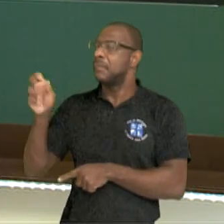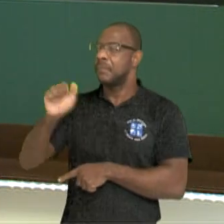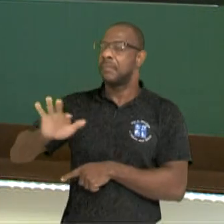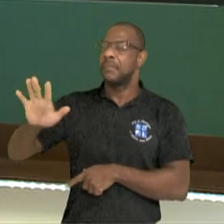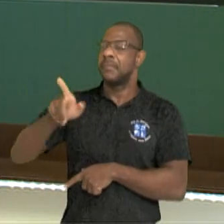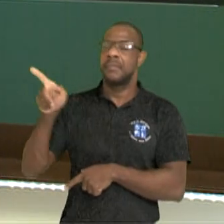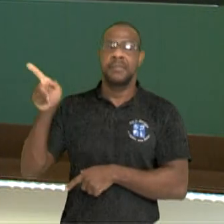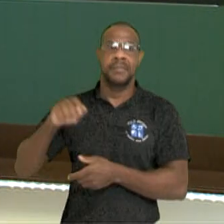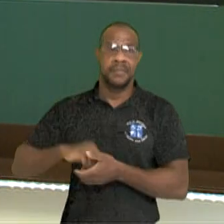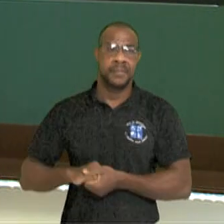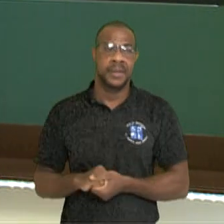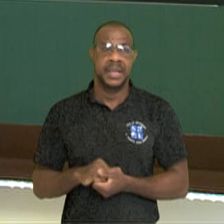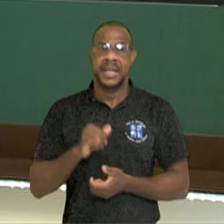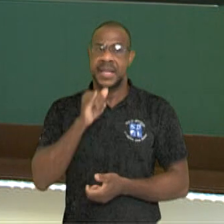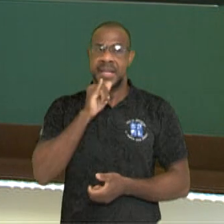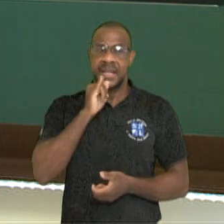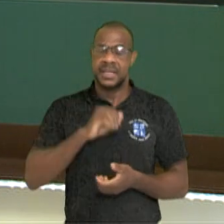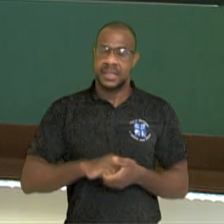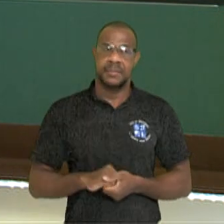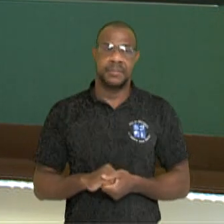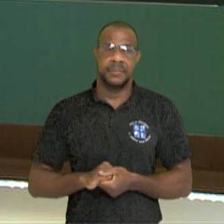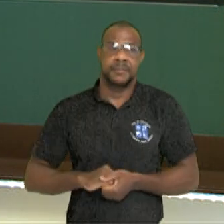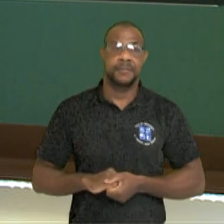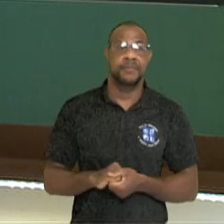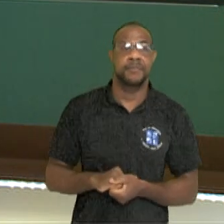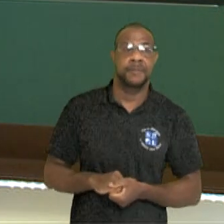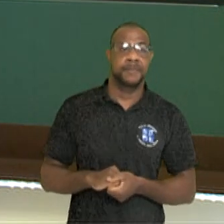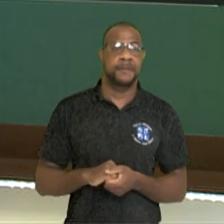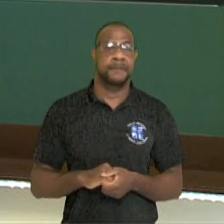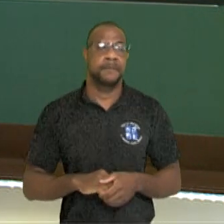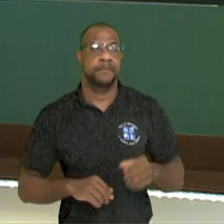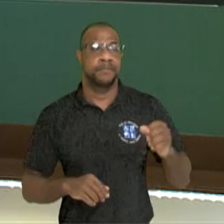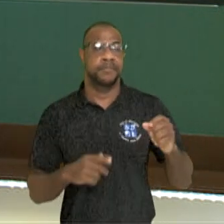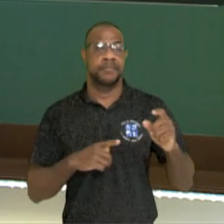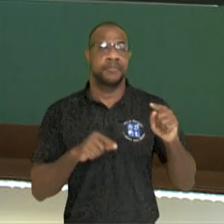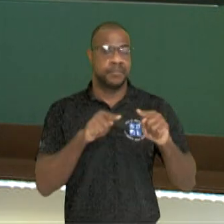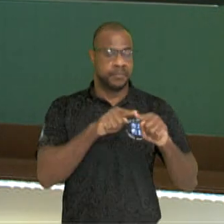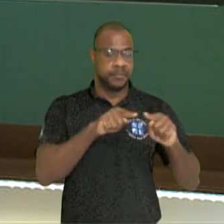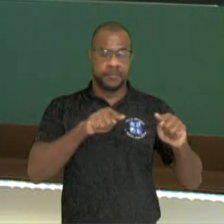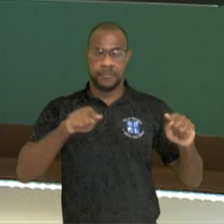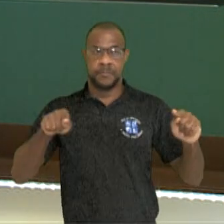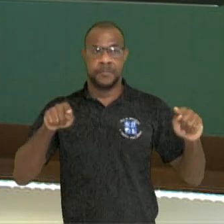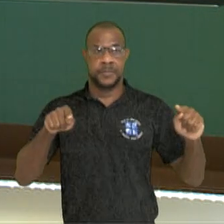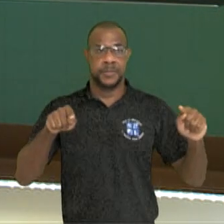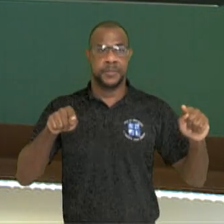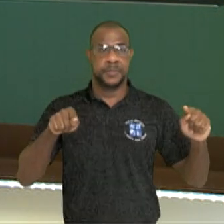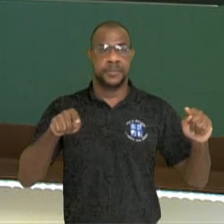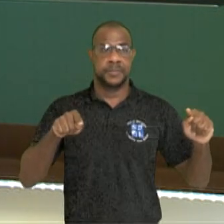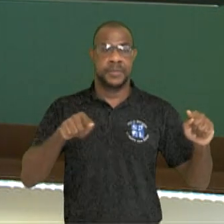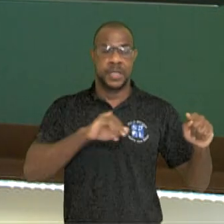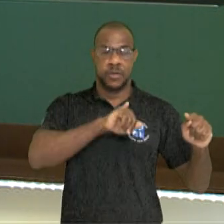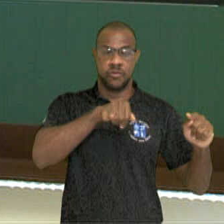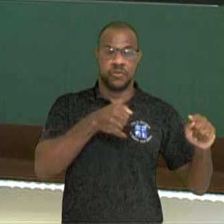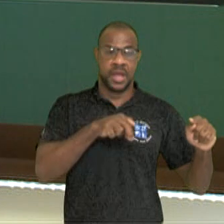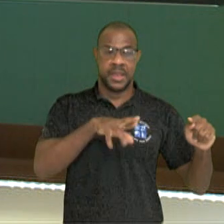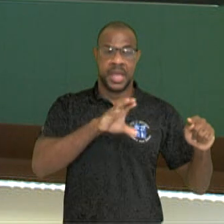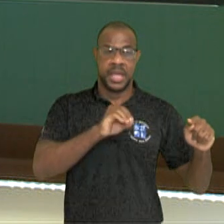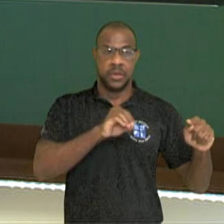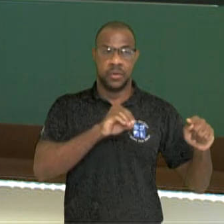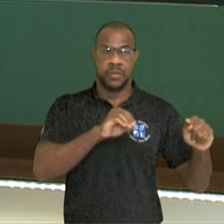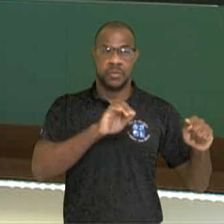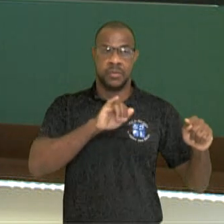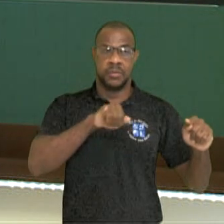tá? Então, por exemplo, só para a gente interpretar, significa que em janeiro,